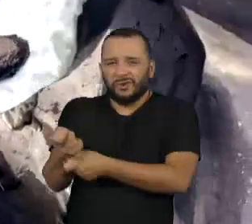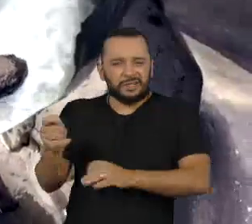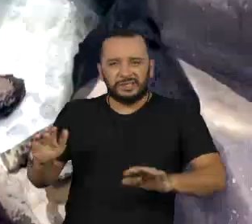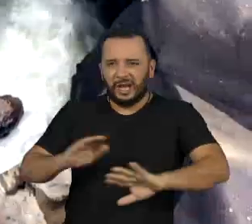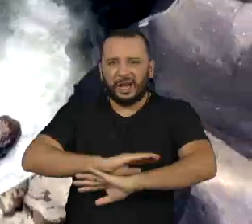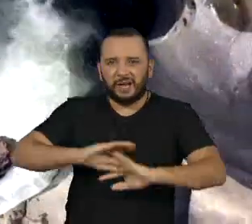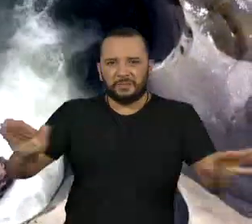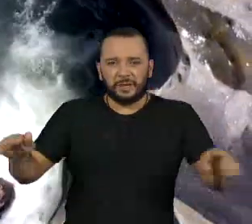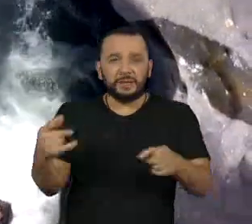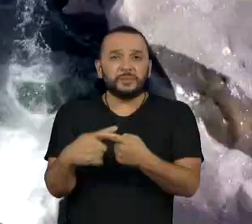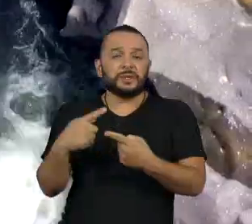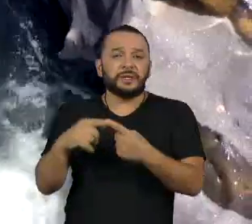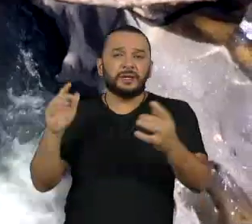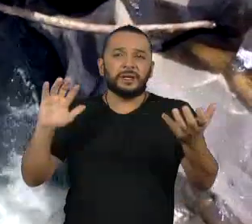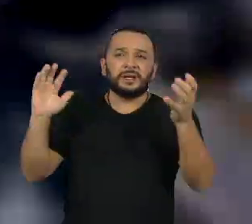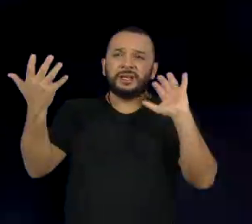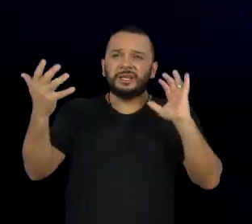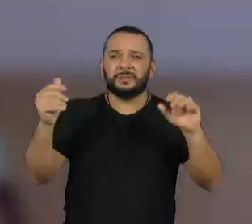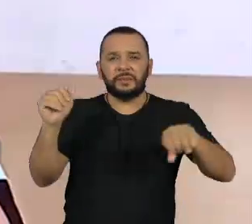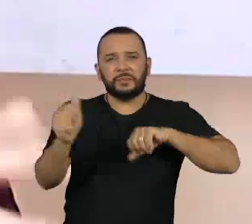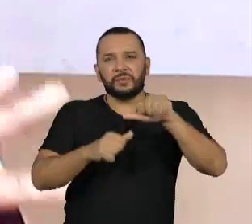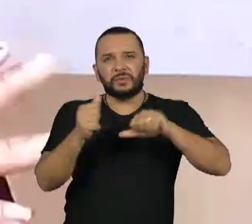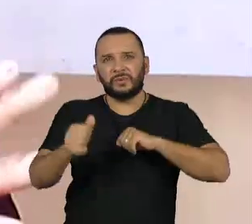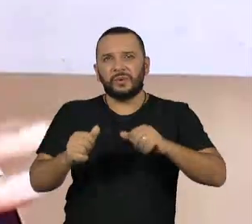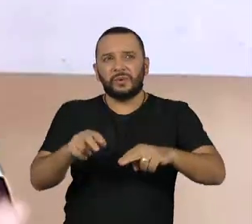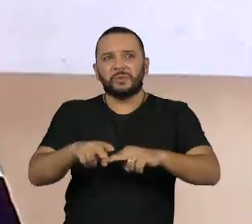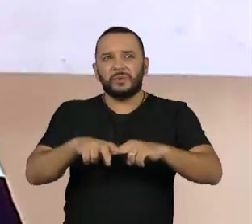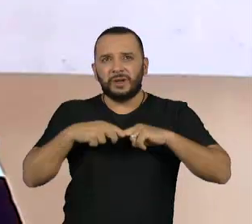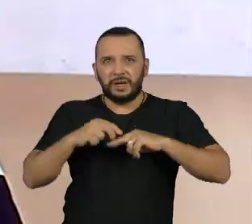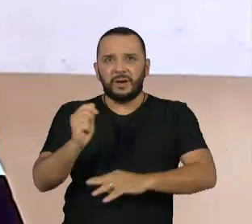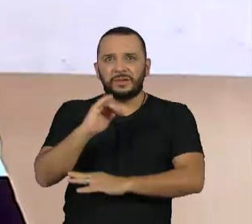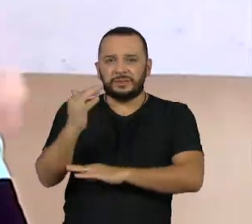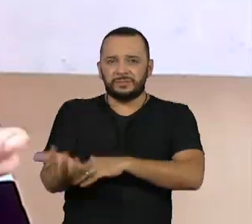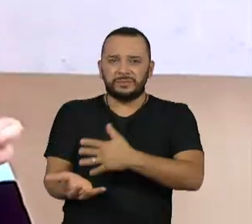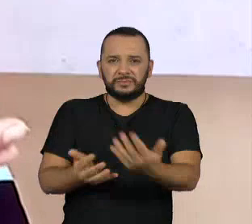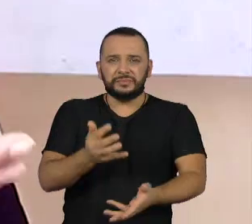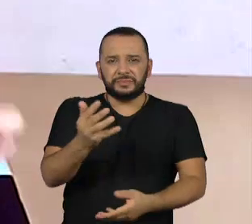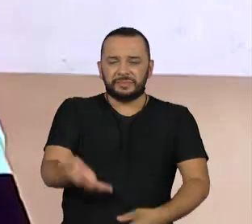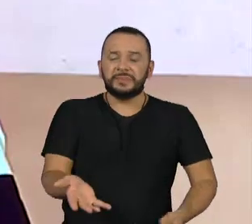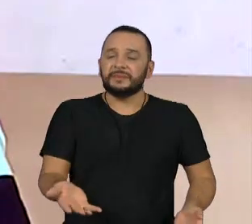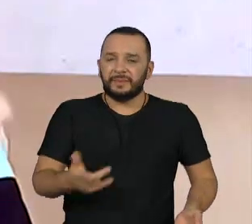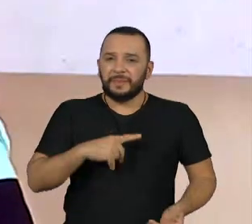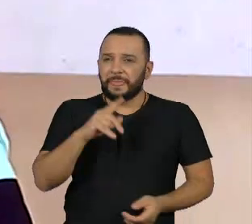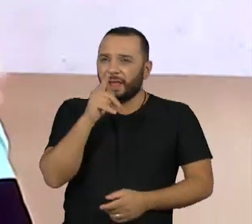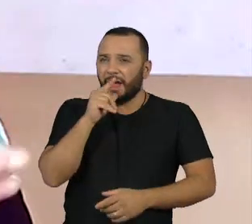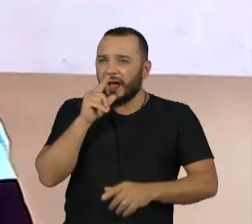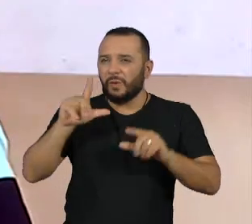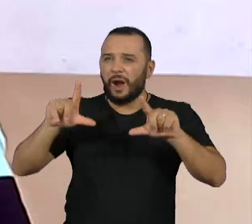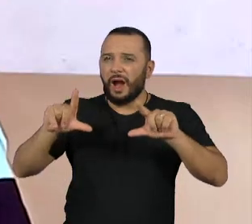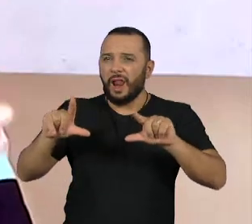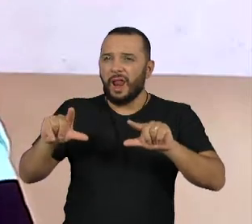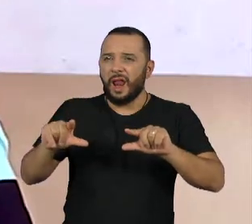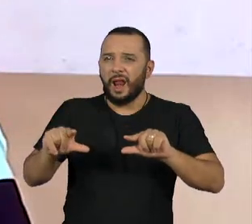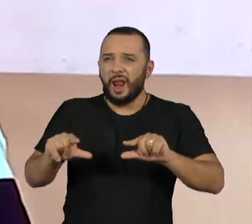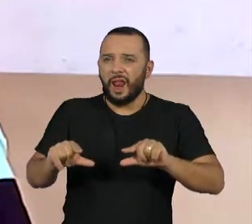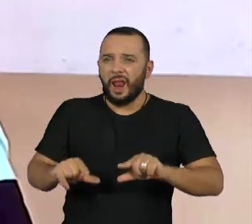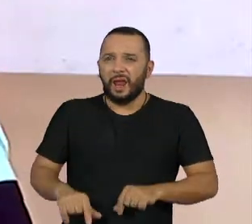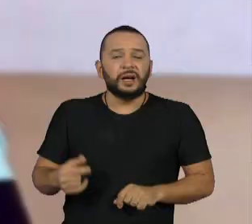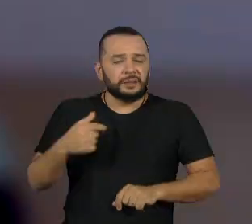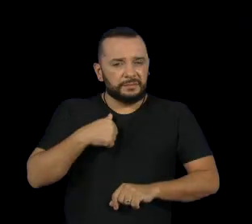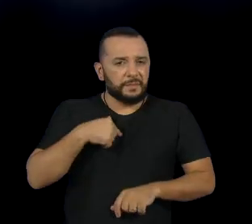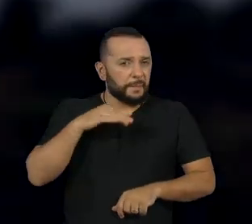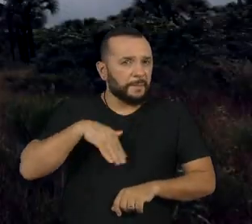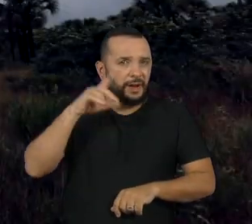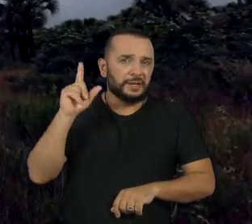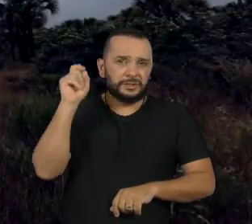da região por conta do desmatamento, então a chuva está ficando escassa e assim está ficando mais difícil se